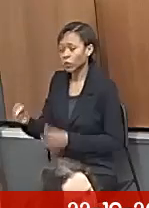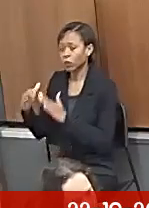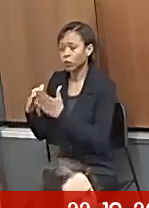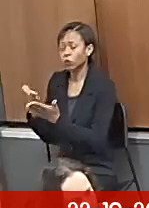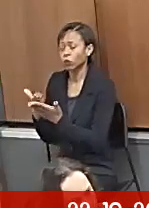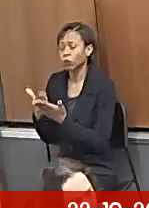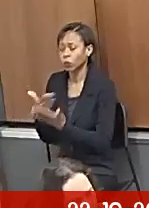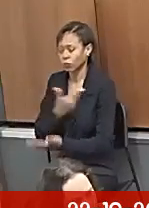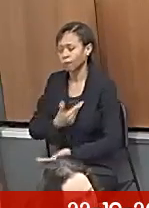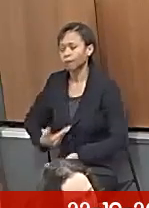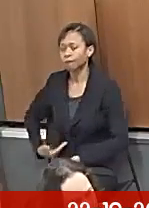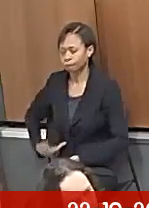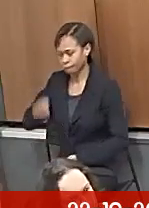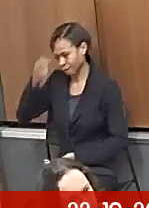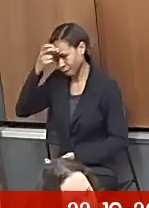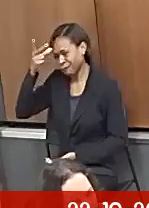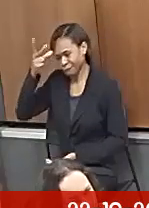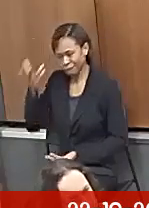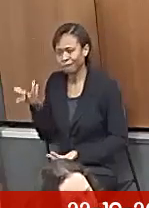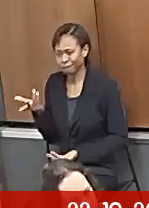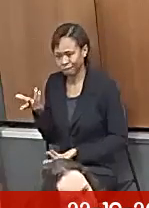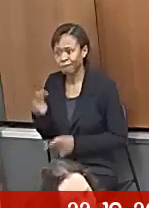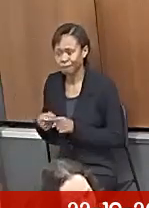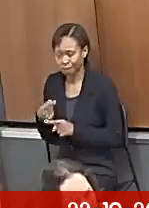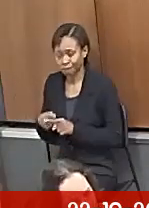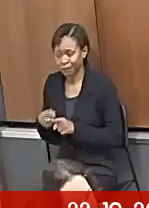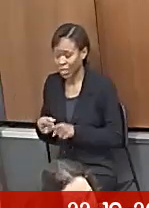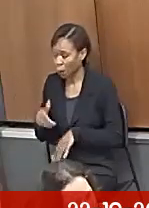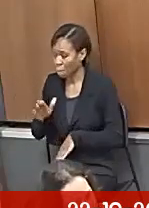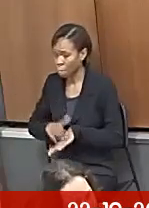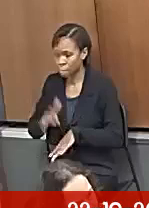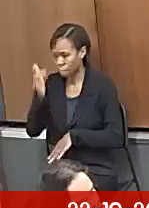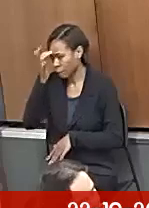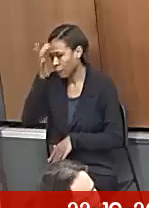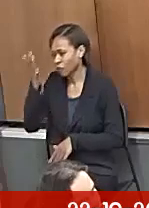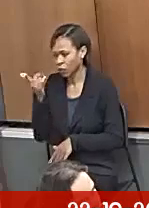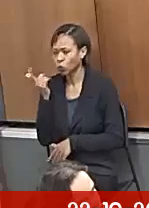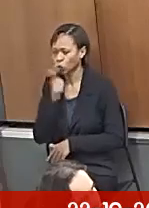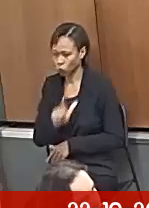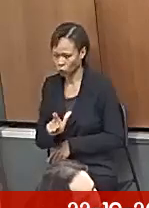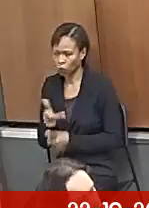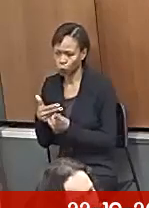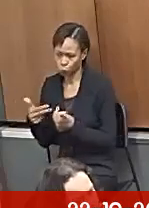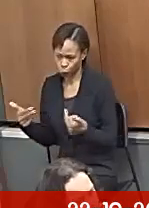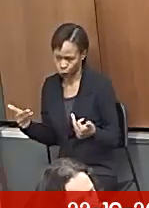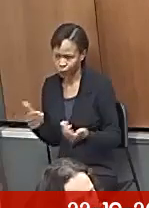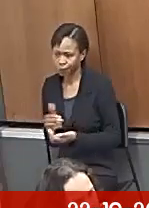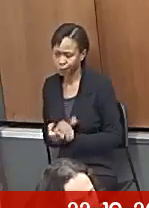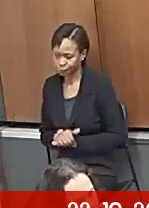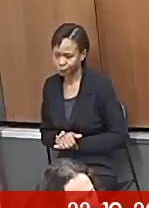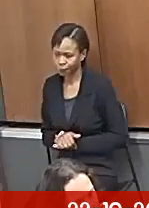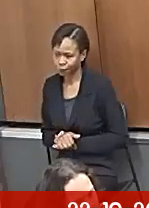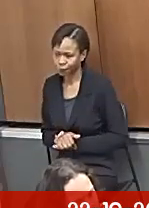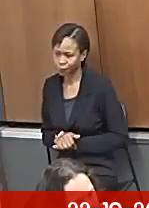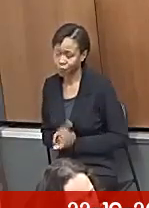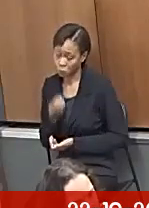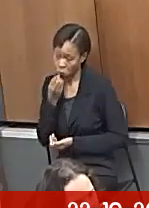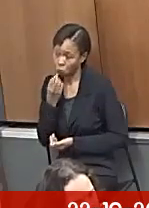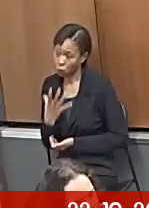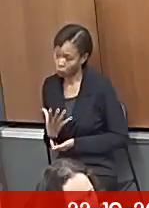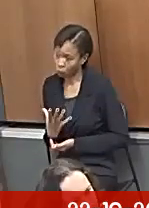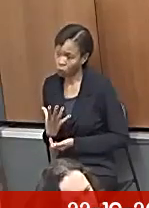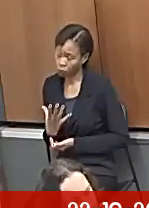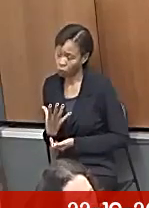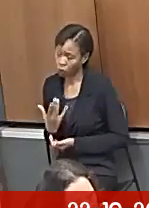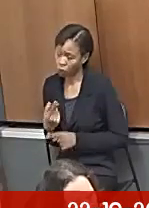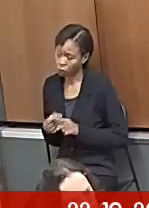rede pública, porque consegue as coisas mais facilmente. Então, por um lado, isso é muito bom de se